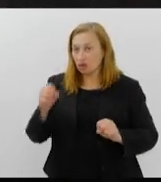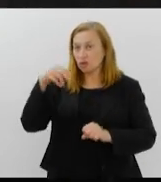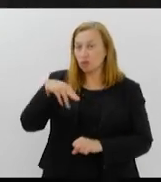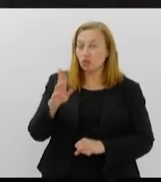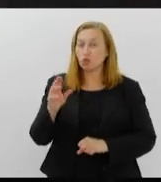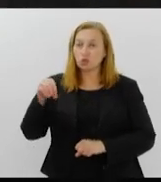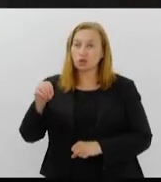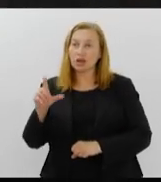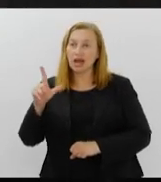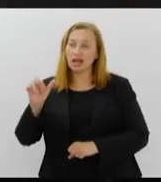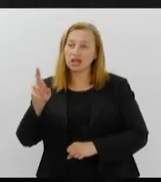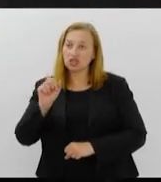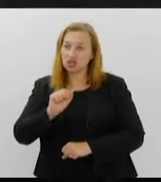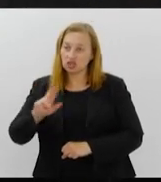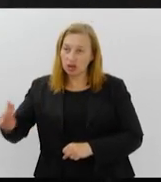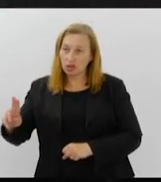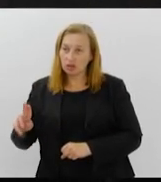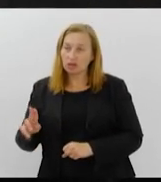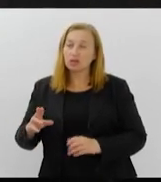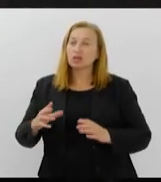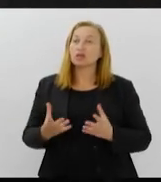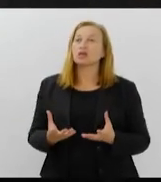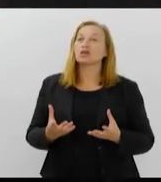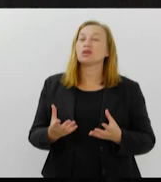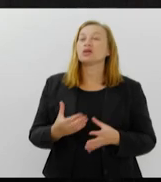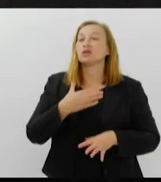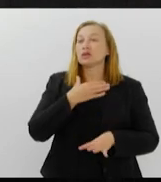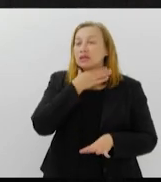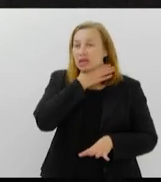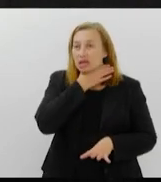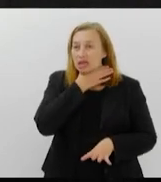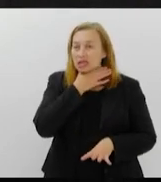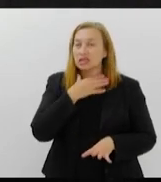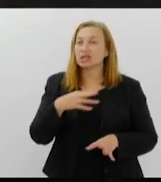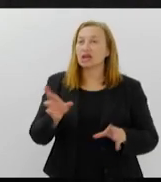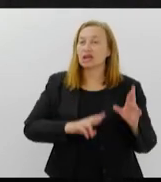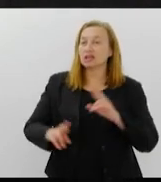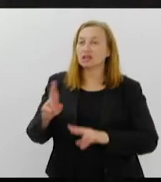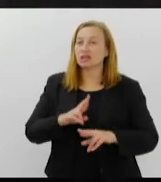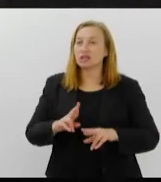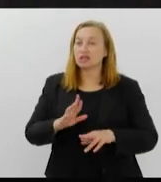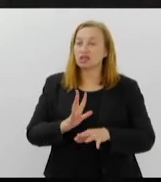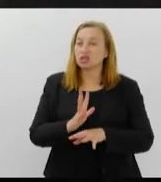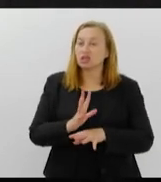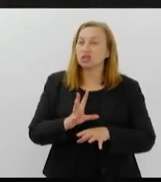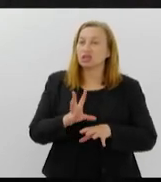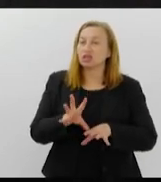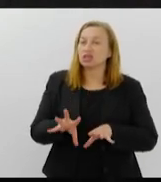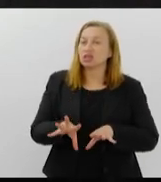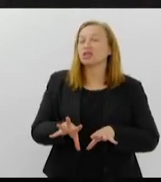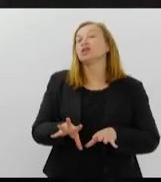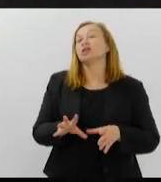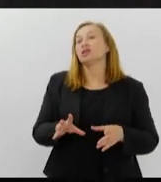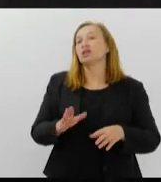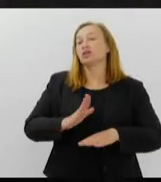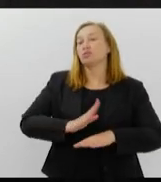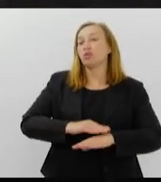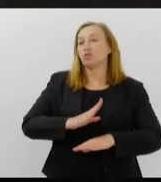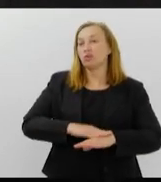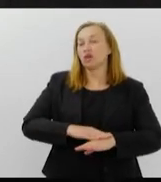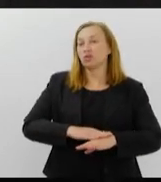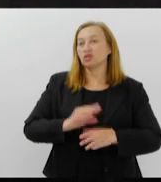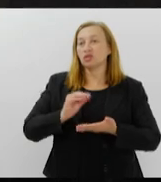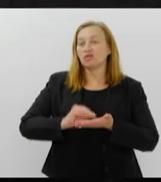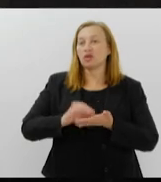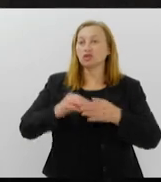Laranjal é uma crise que está diretamente relacionada aos processos de seca e de cheia descoordenados nos rios Guapiaçu